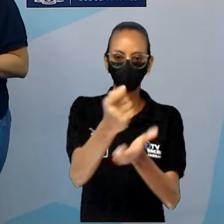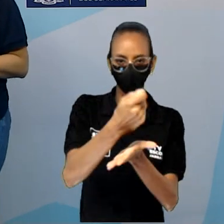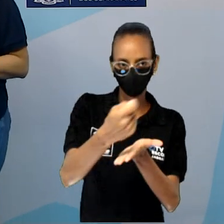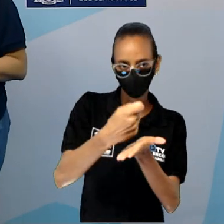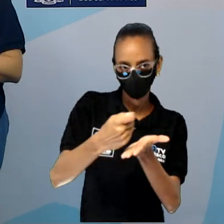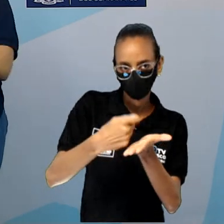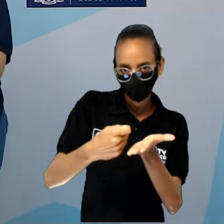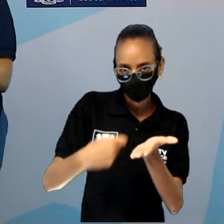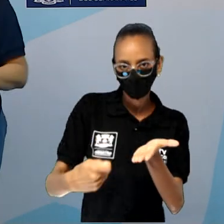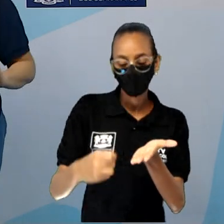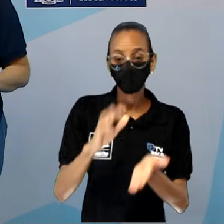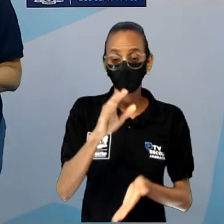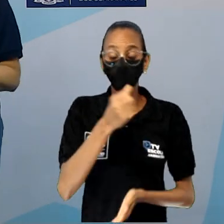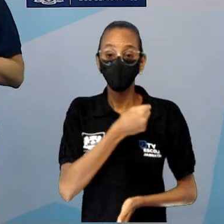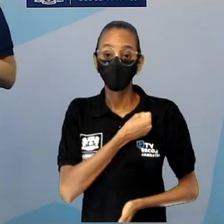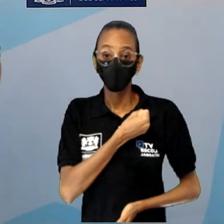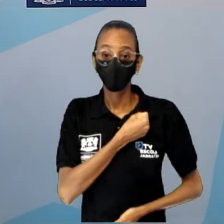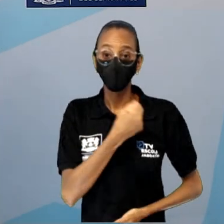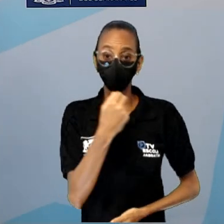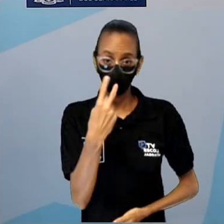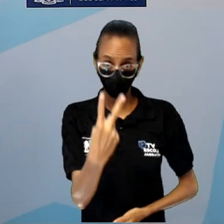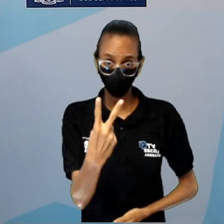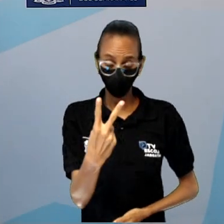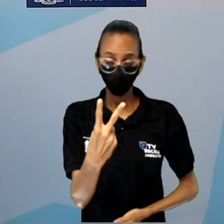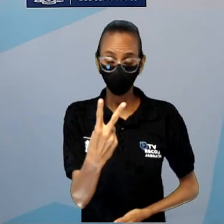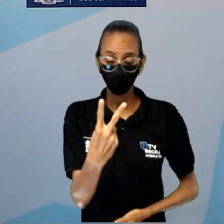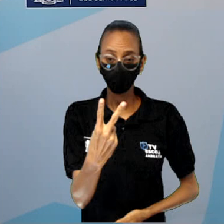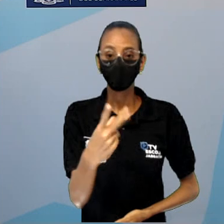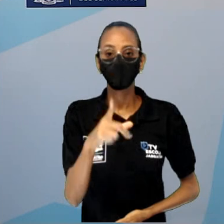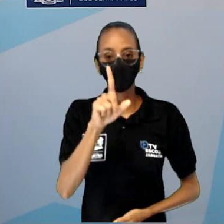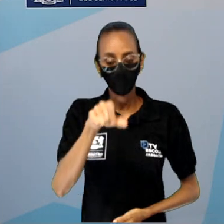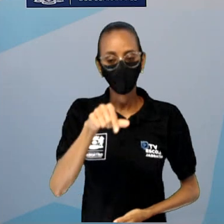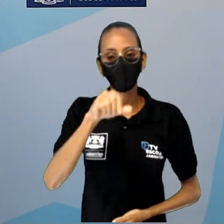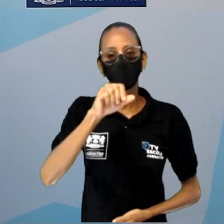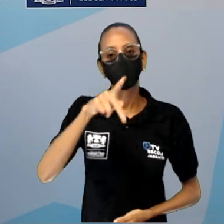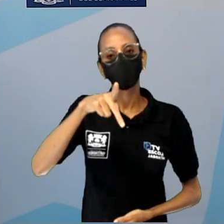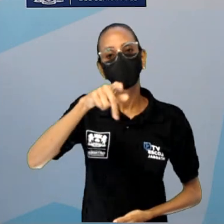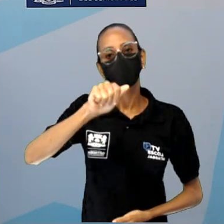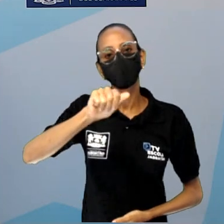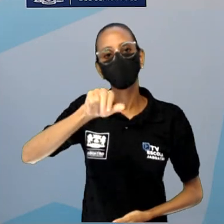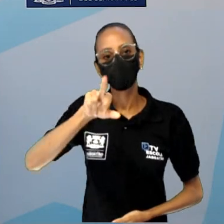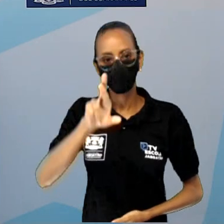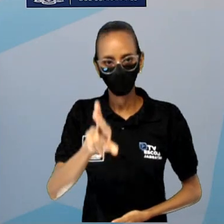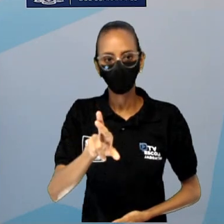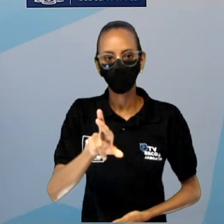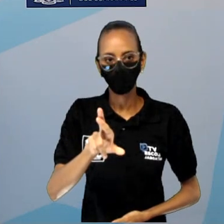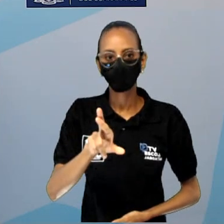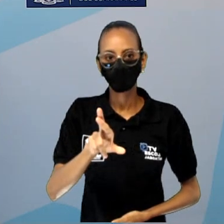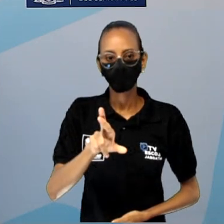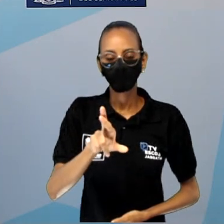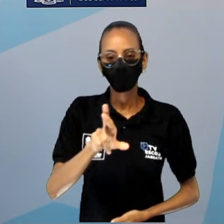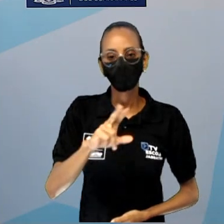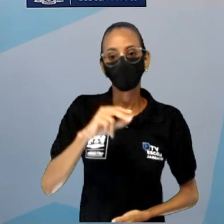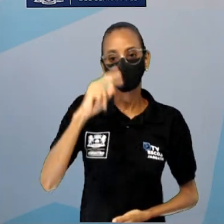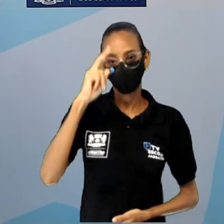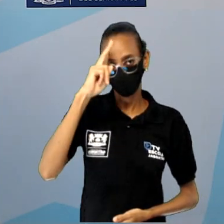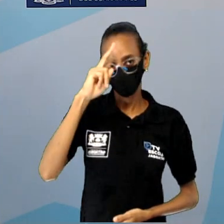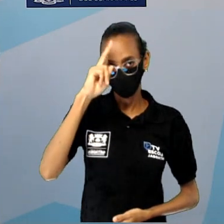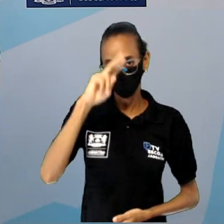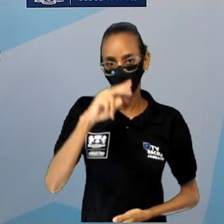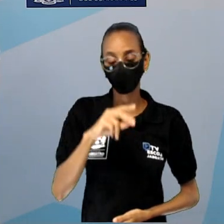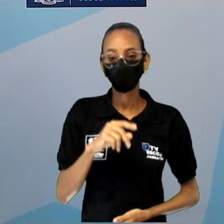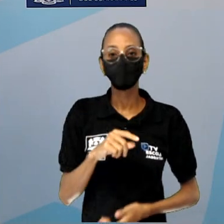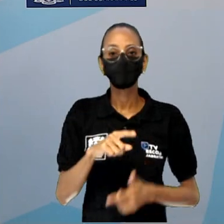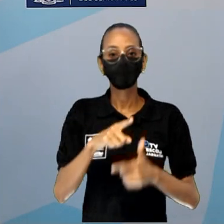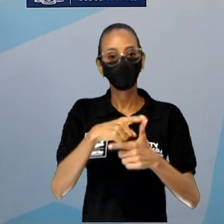número 2 é o único número primo que é par, né? Se eu tiver, por exemplo, 6, que a gente riscou aqui da lista, ó, divide para